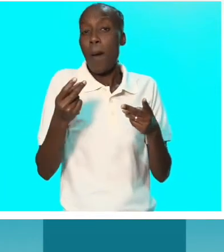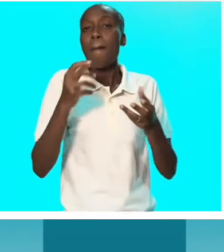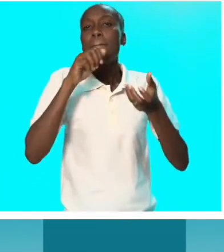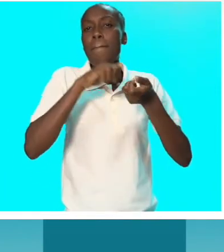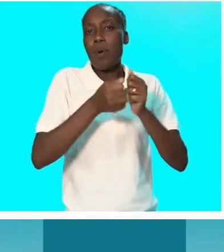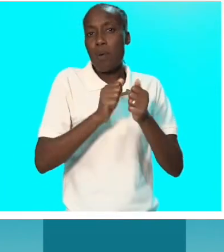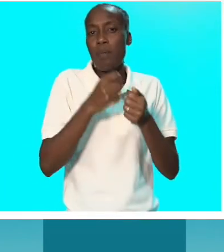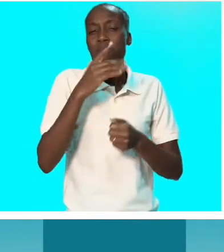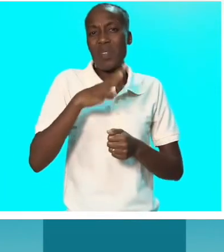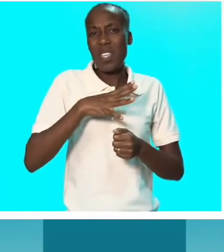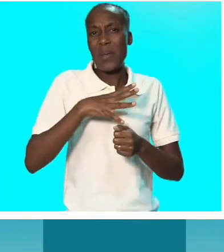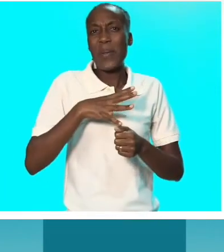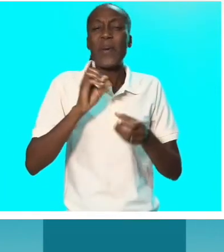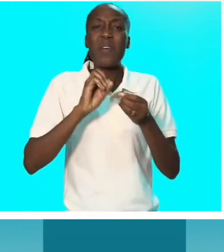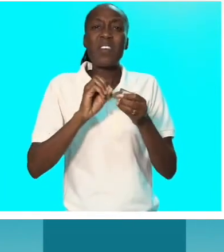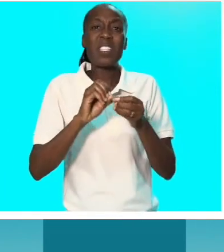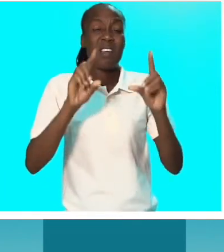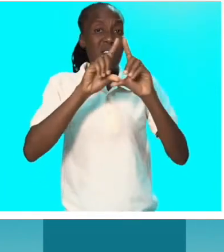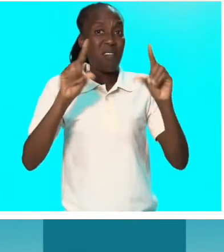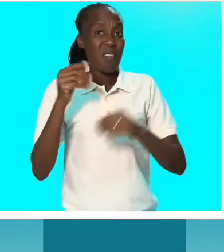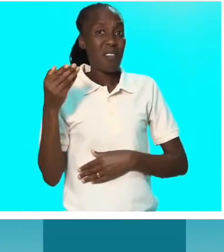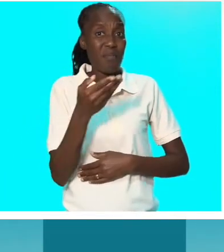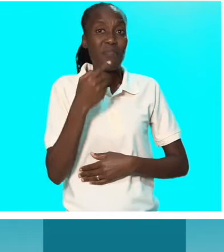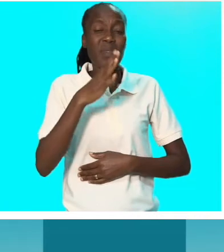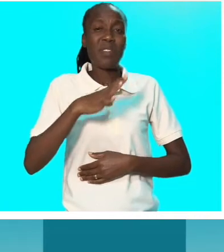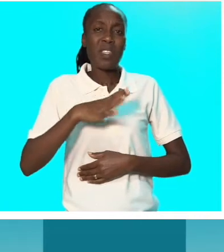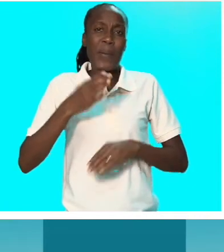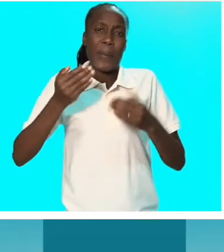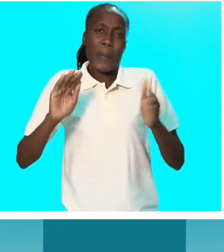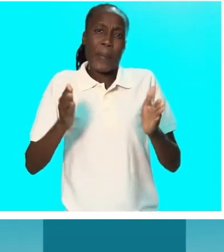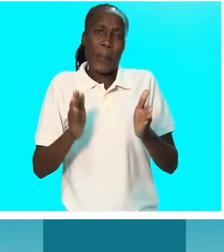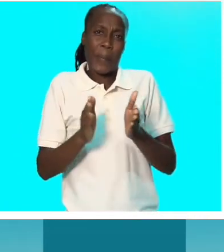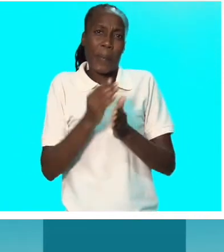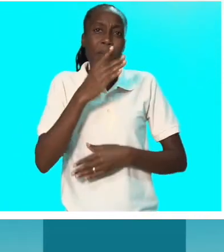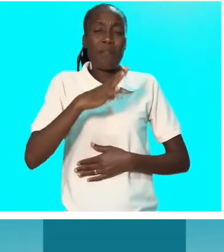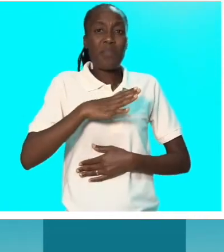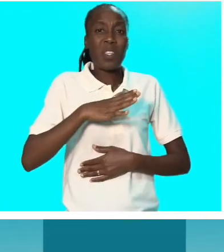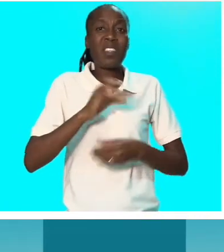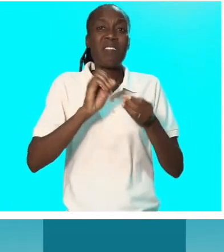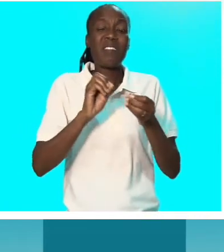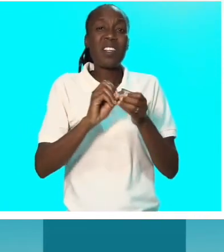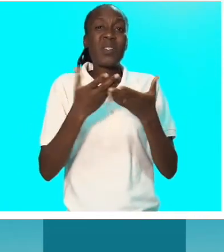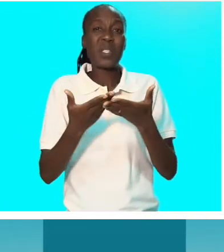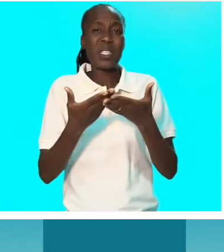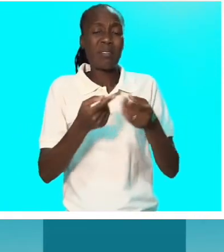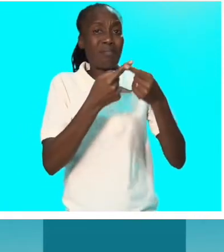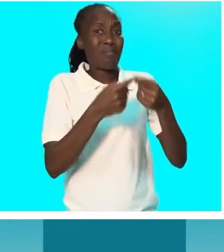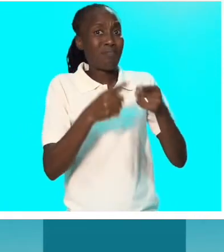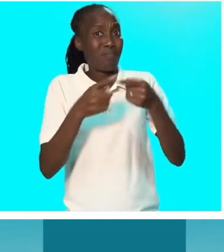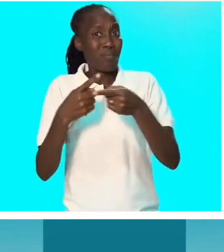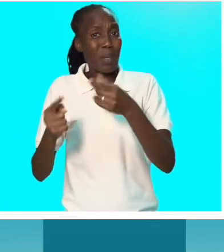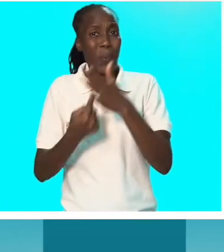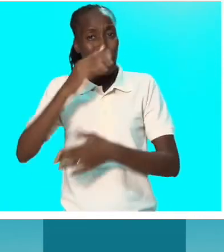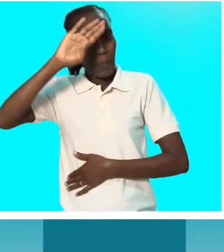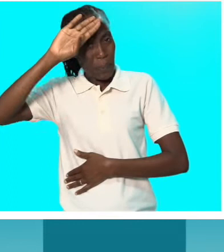o resultado da aterosclerose, em que há uma diminuição do diâmetro dos vasos, sobretudo das